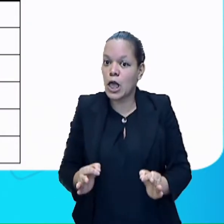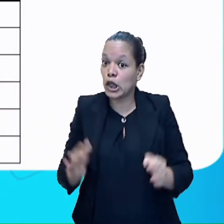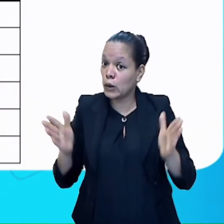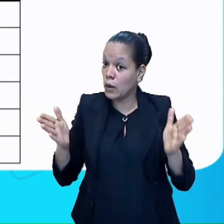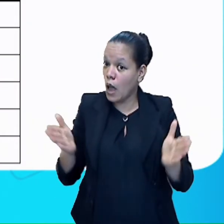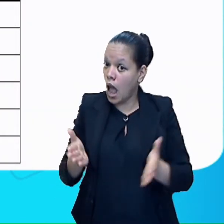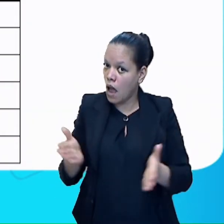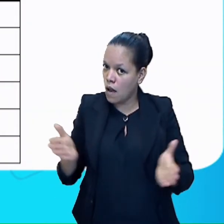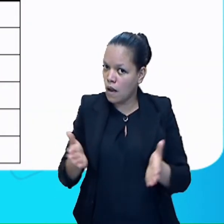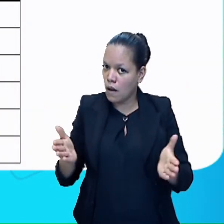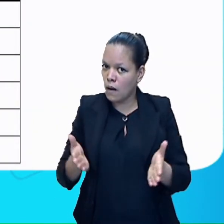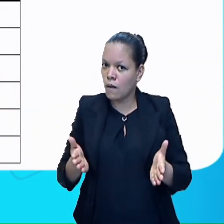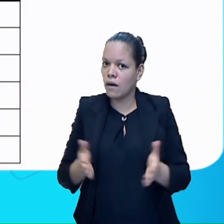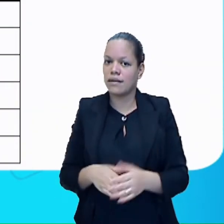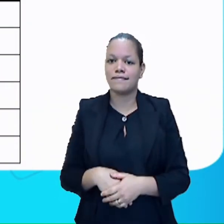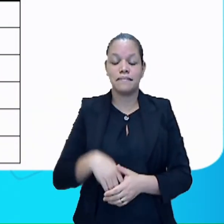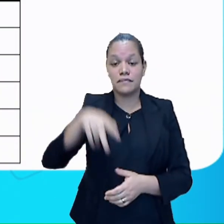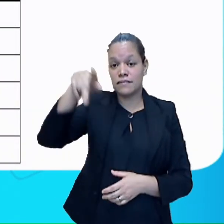Para eu